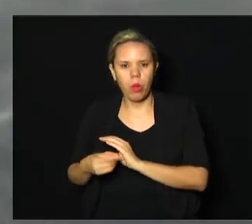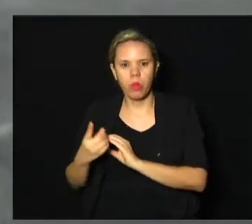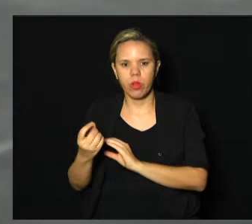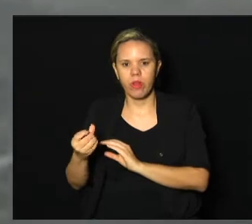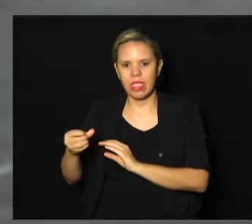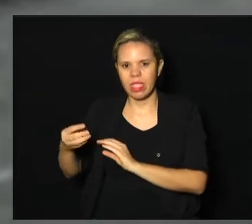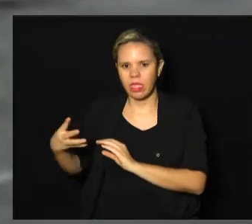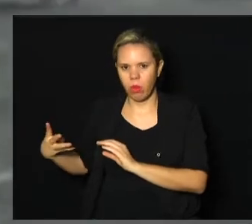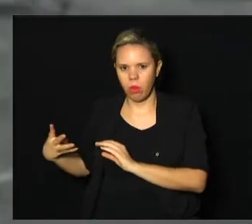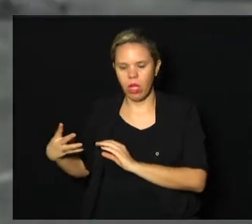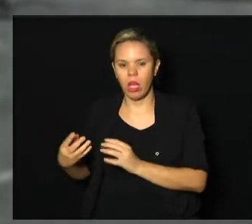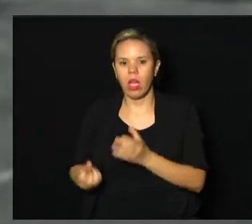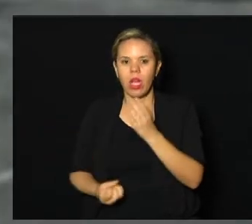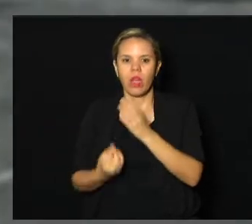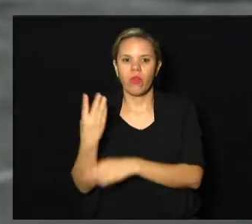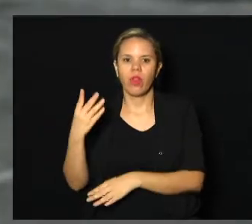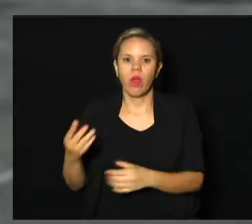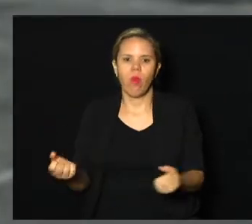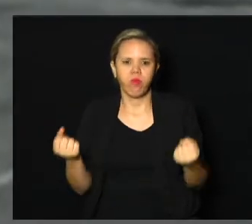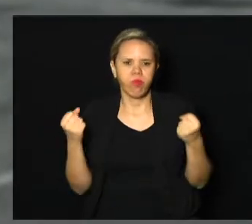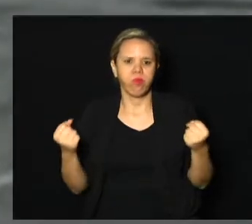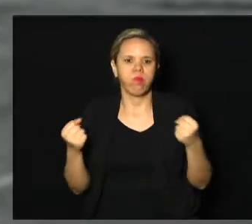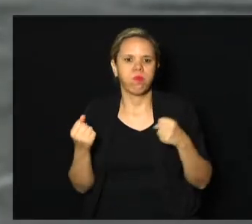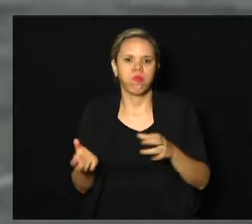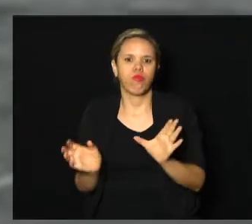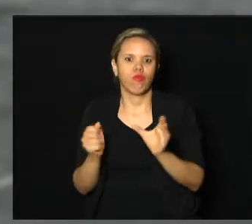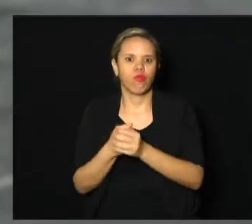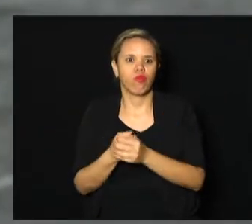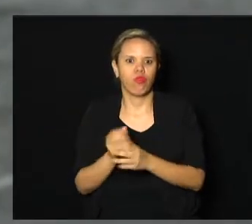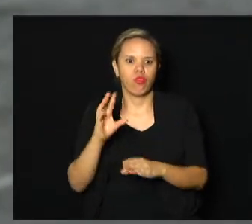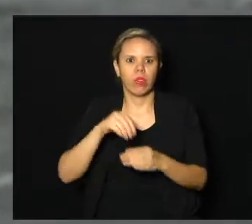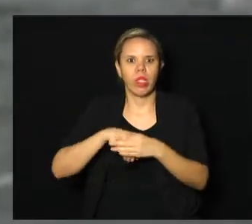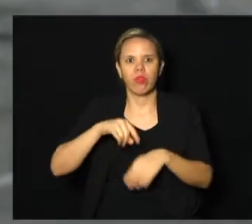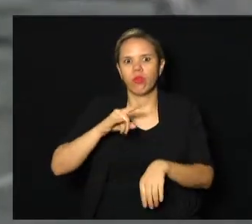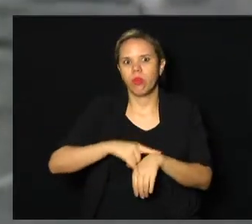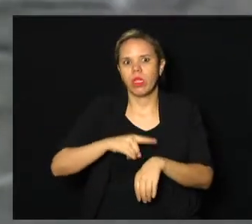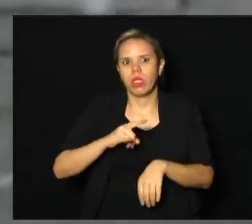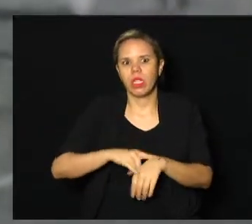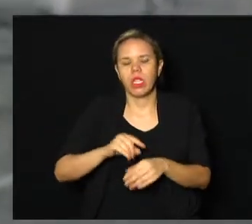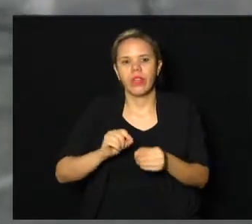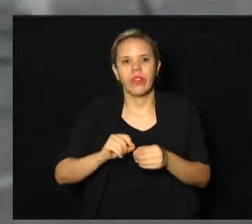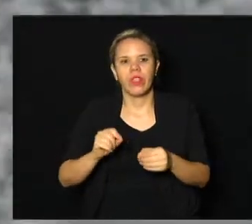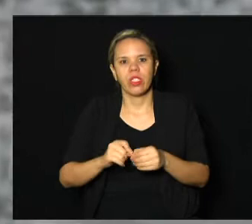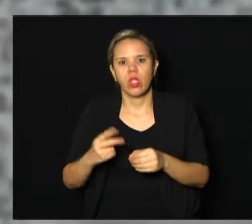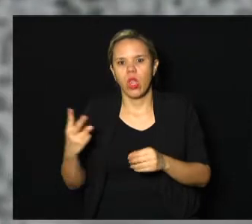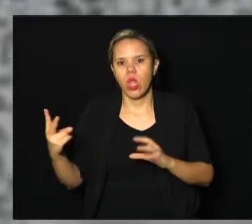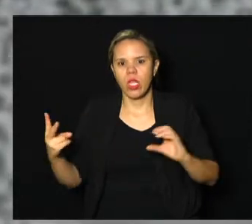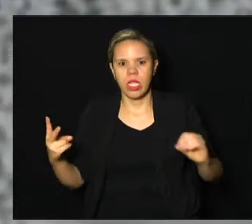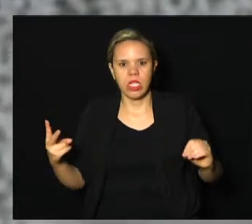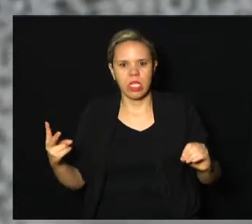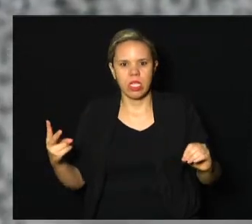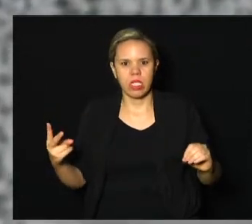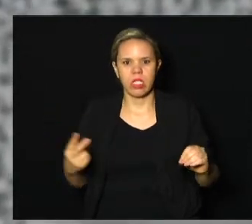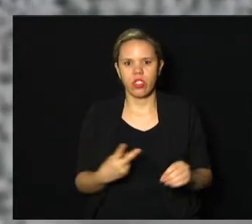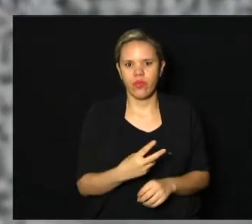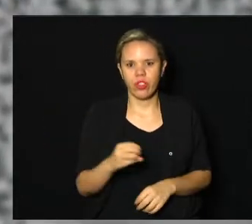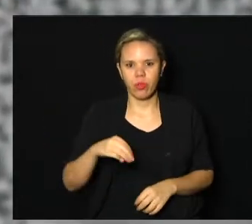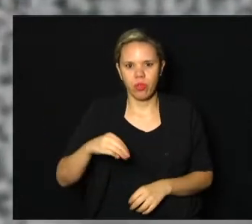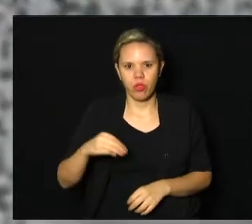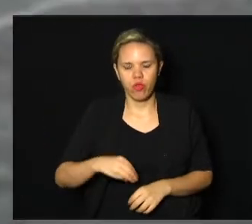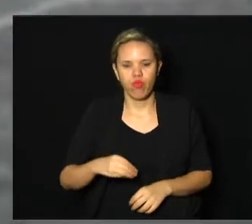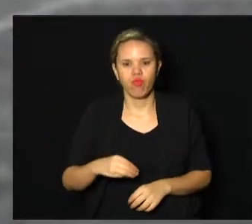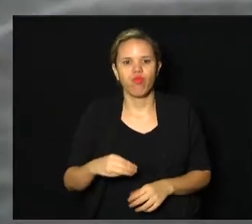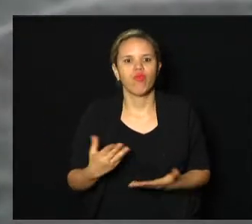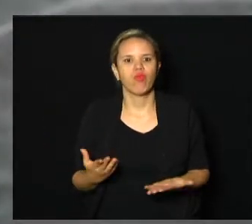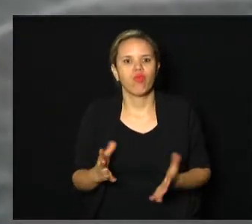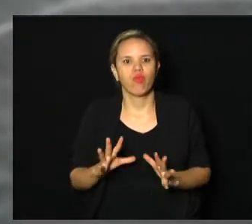Mundo, inventou o aquecimento, eles aqueciam escondidos no vestiário e eles faziam 2-0 nos primeiros 20 minutos de jogo com todos